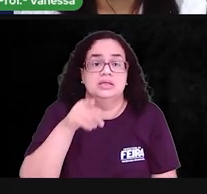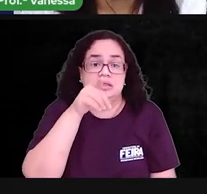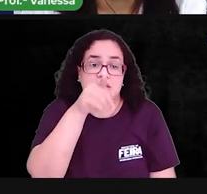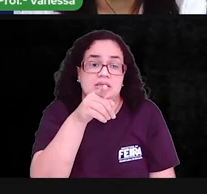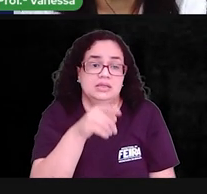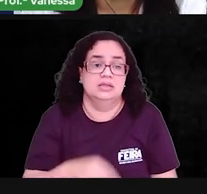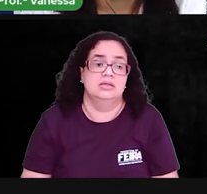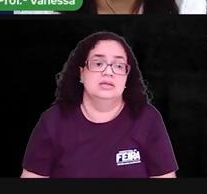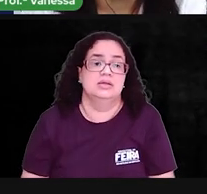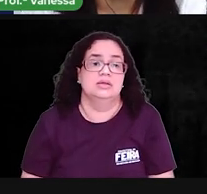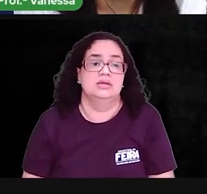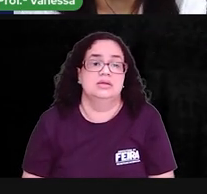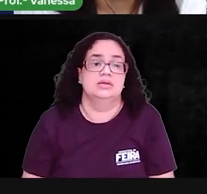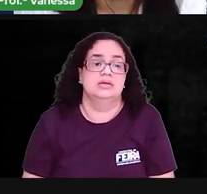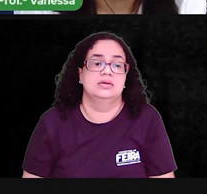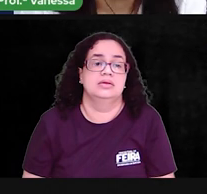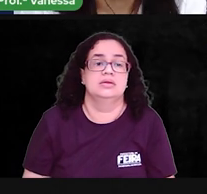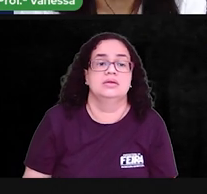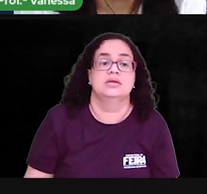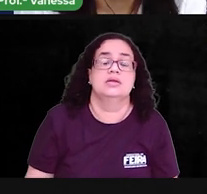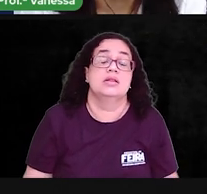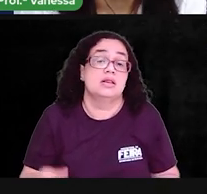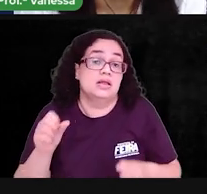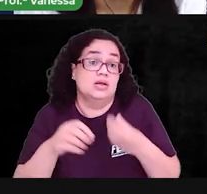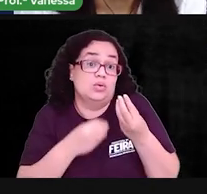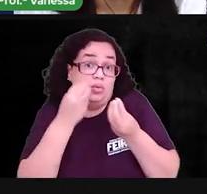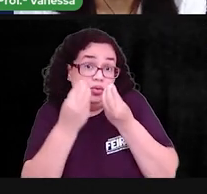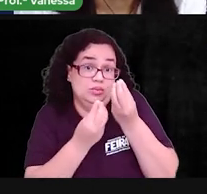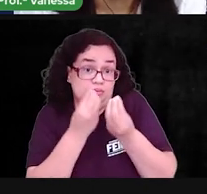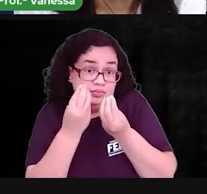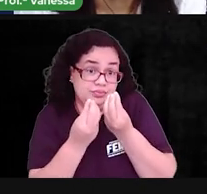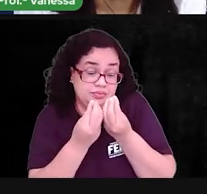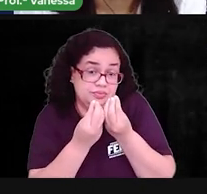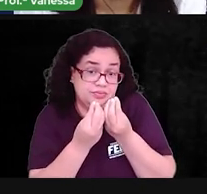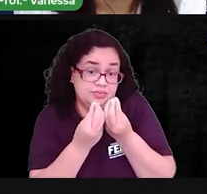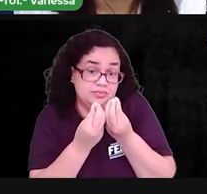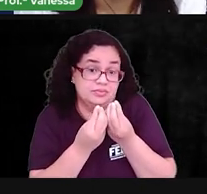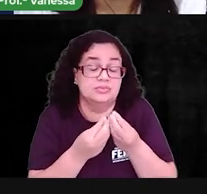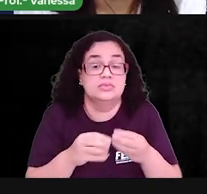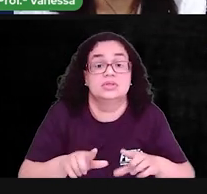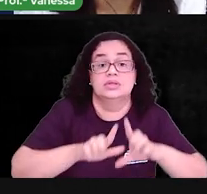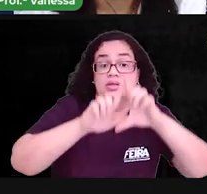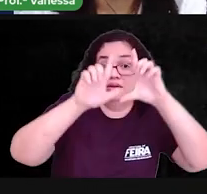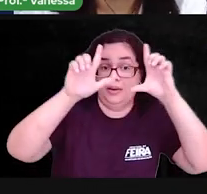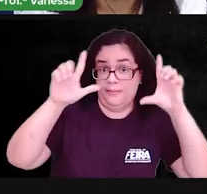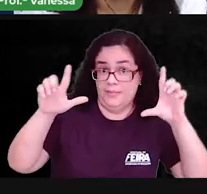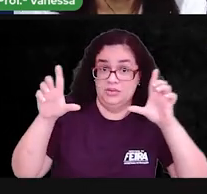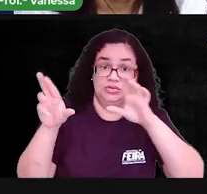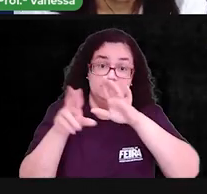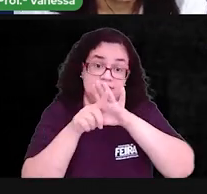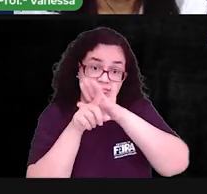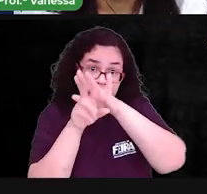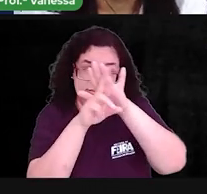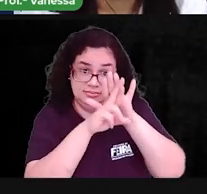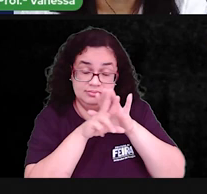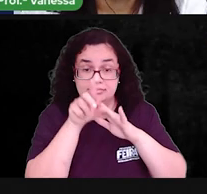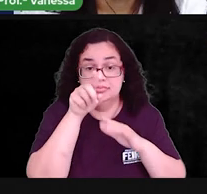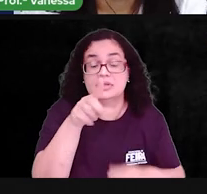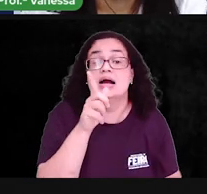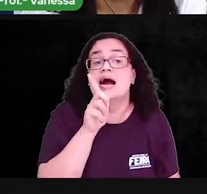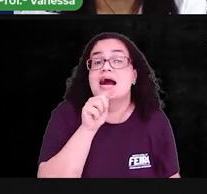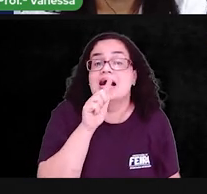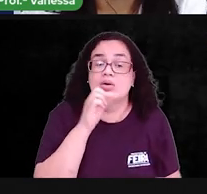e a usina hidrelétrica ela funciona dessa forma que a imagem está representando a